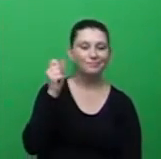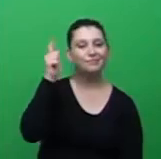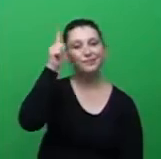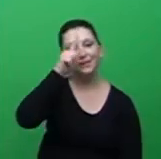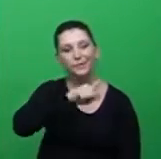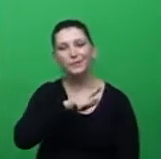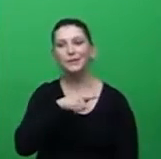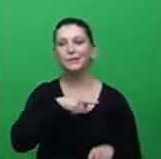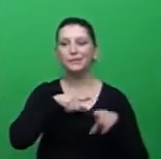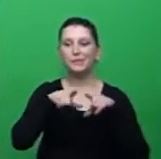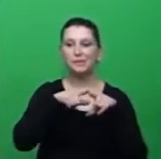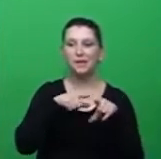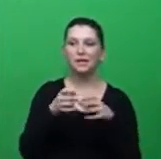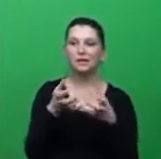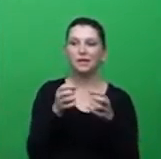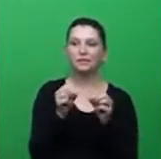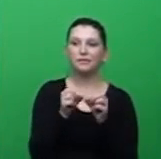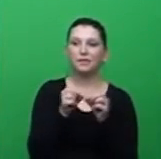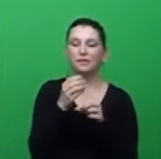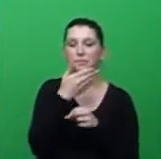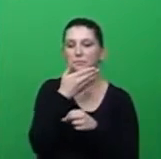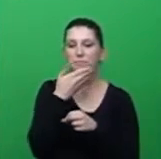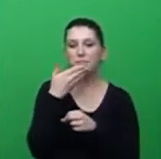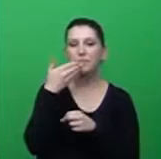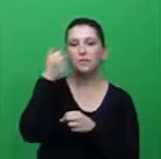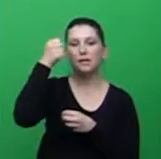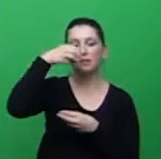e queremos fazer o melhor para o município de Criciúma.